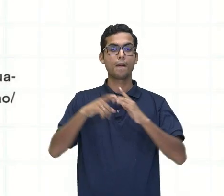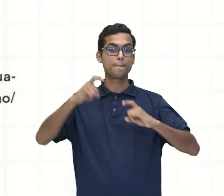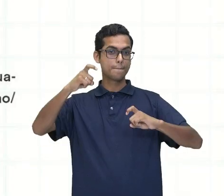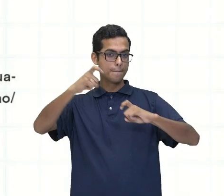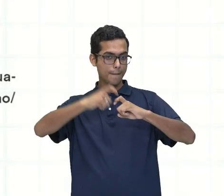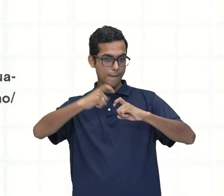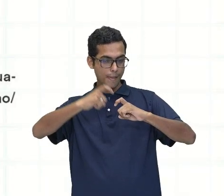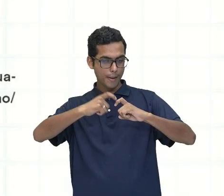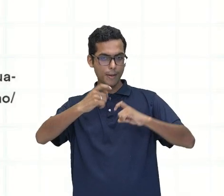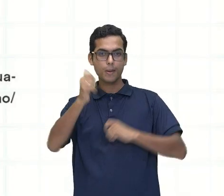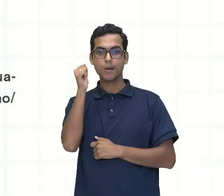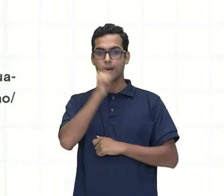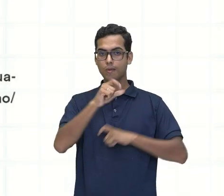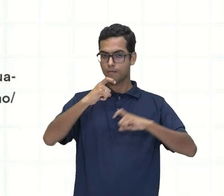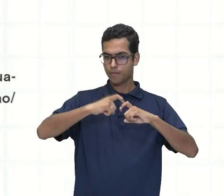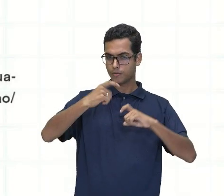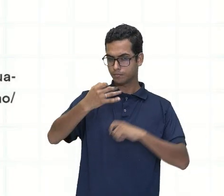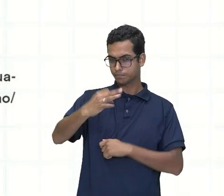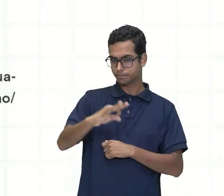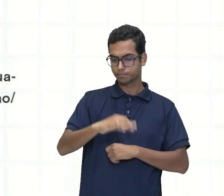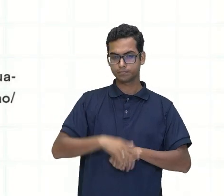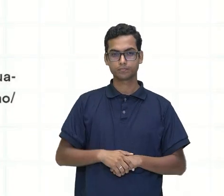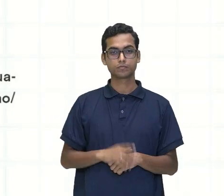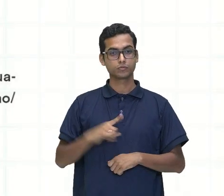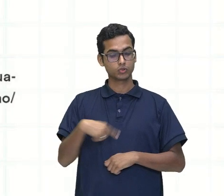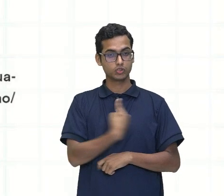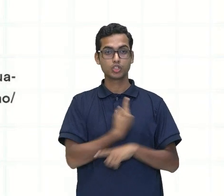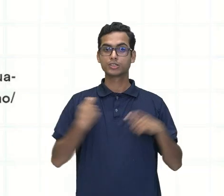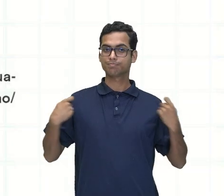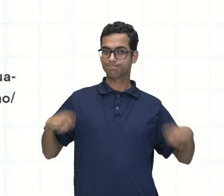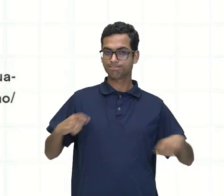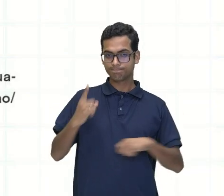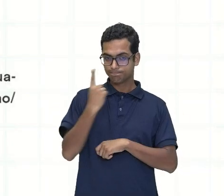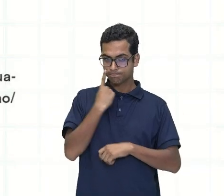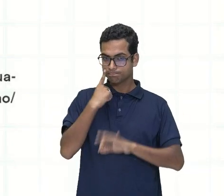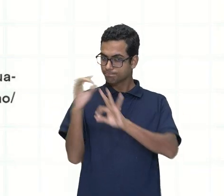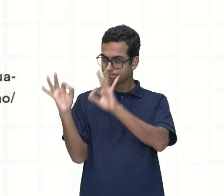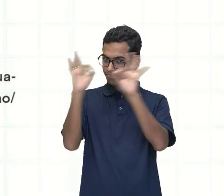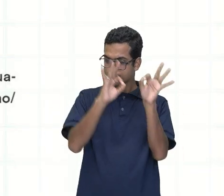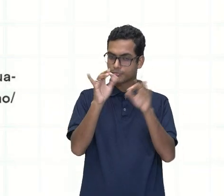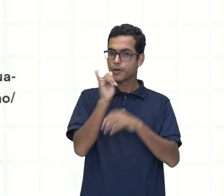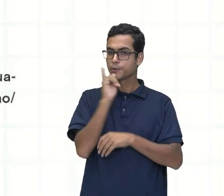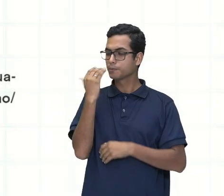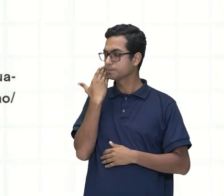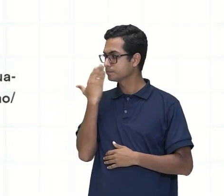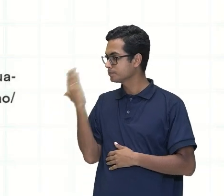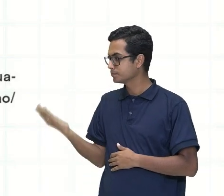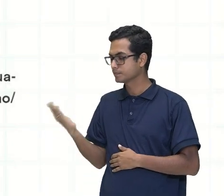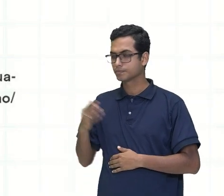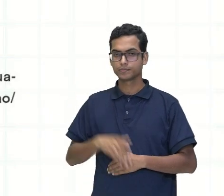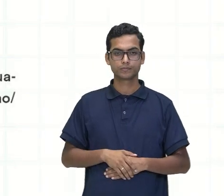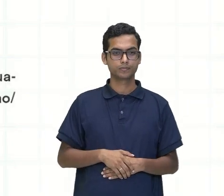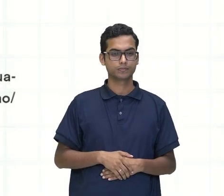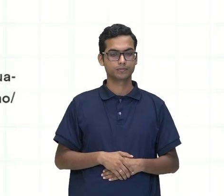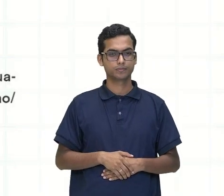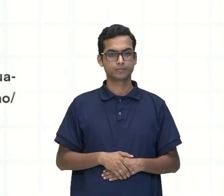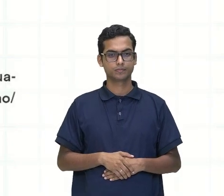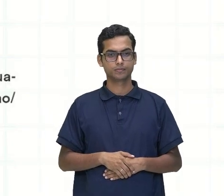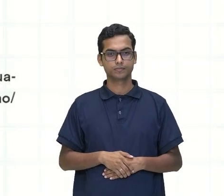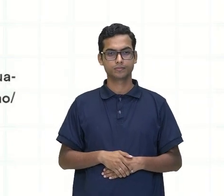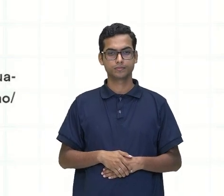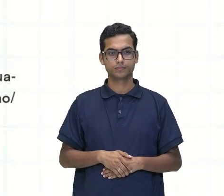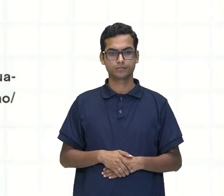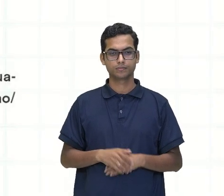Então, a gente precisa observar aqui, né, nesse exemplo da médica, que esse termo, essa expressão